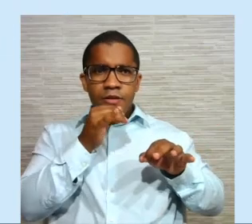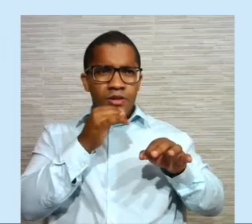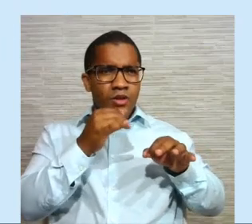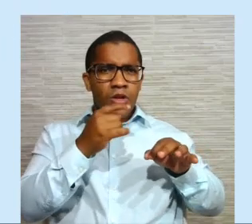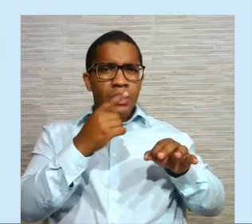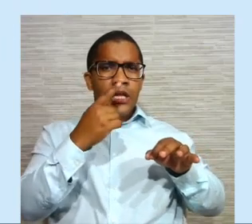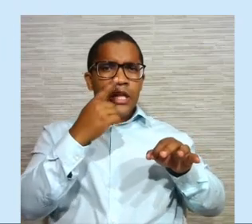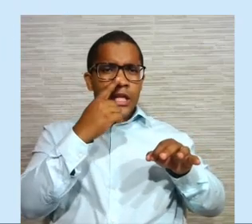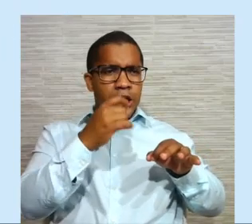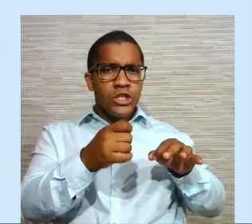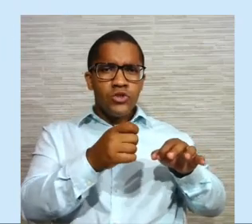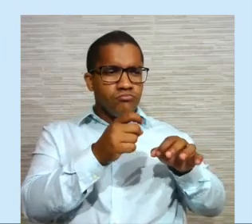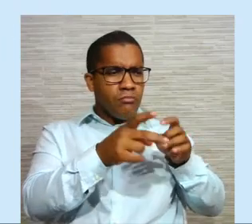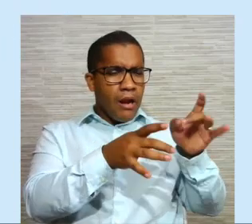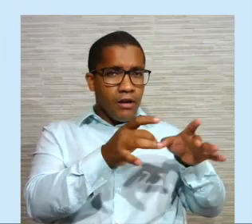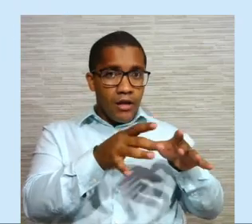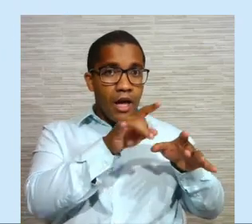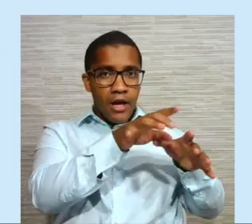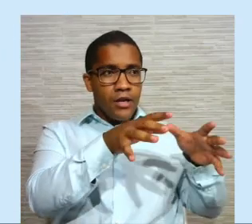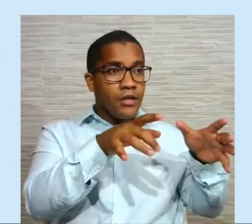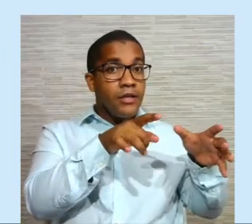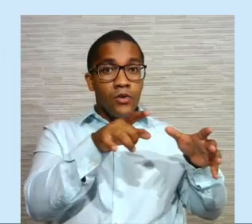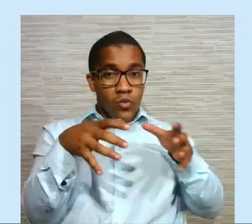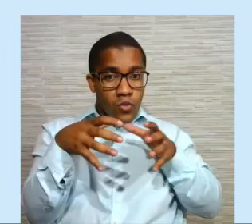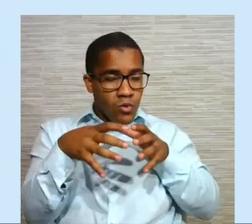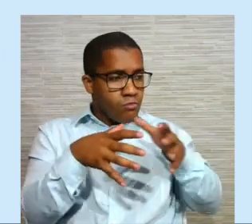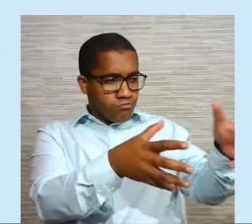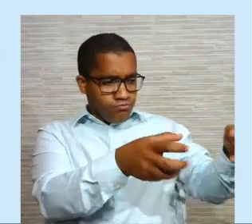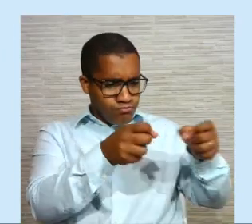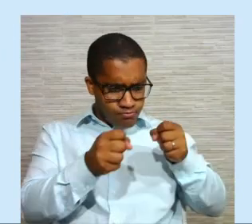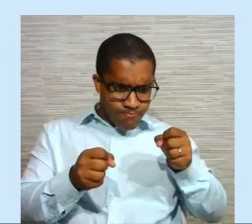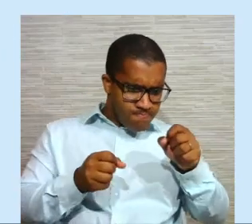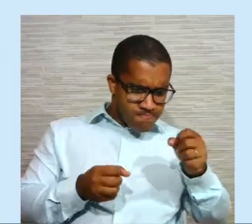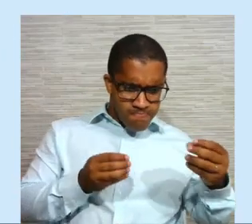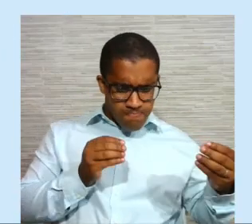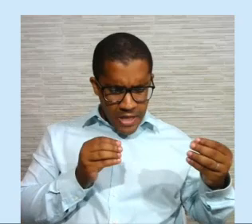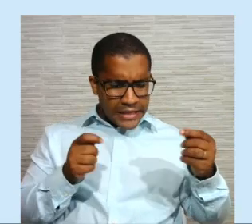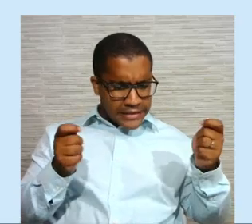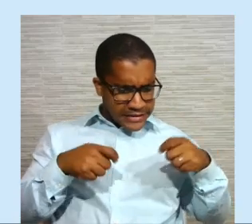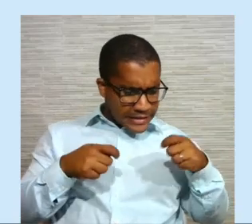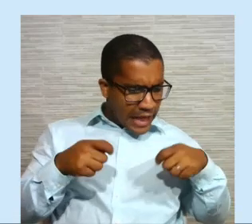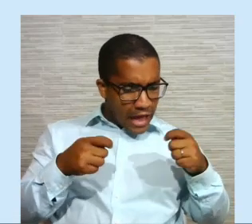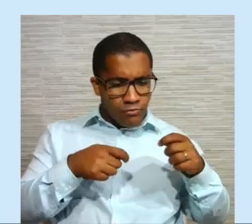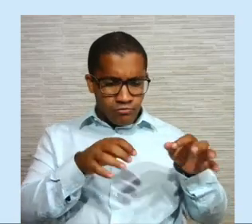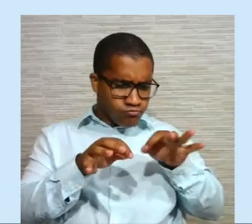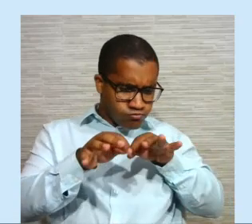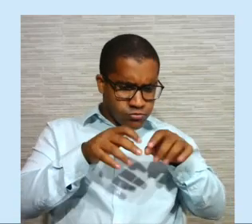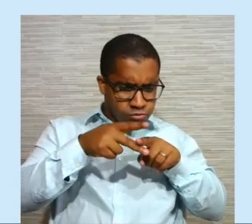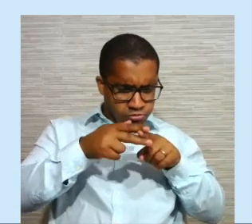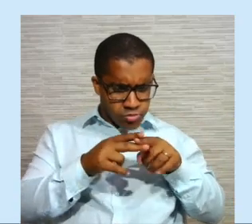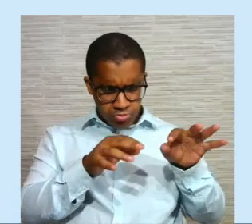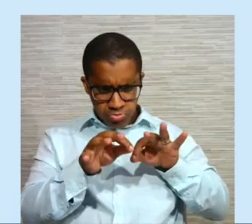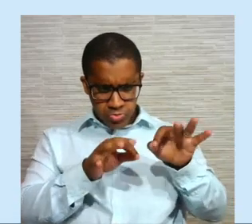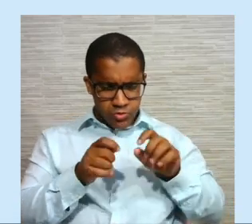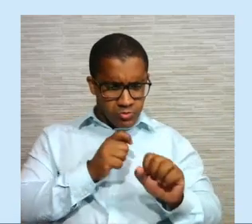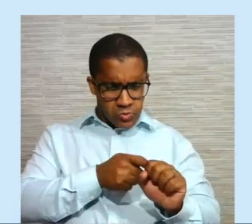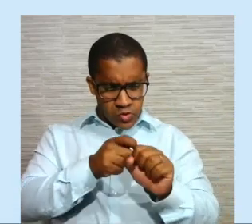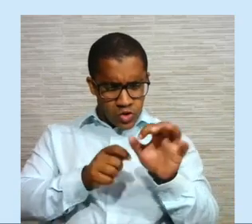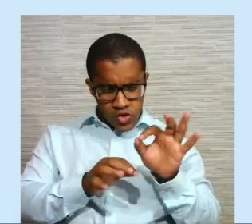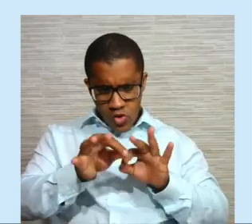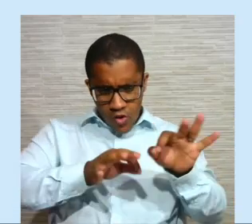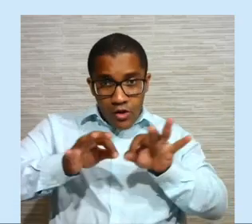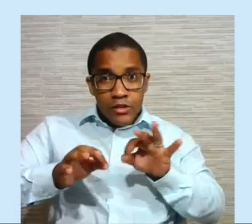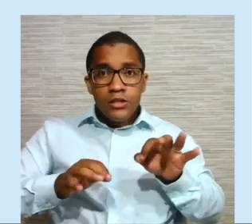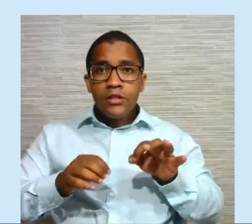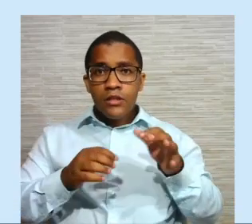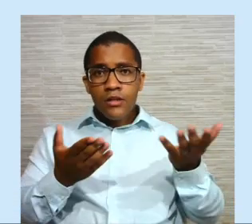pegaram sucata do lixo e produziram seus instrumentos. Então foi uma banda que fala muito dos problemas